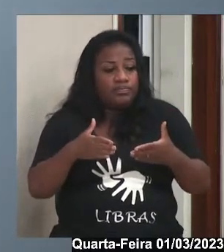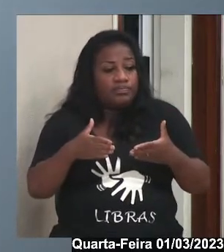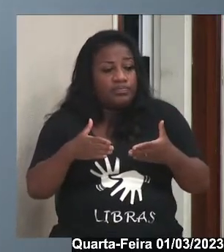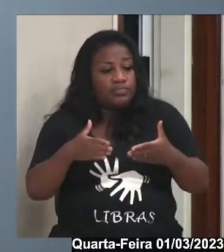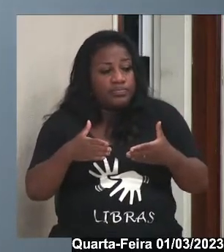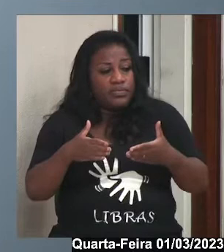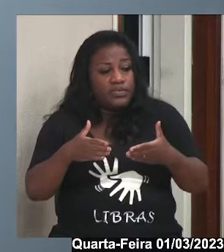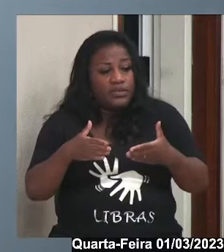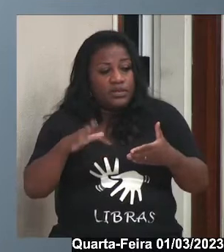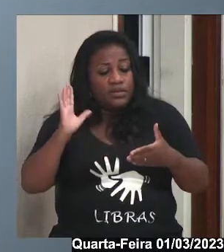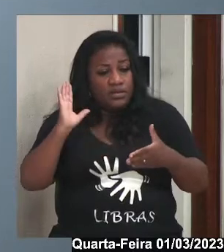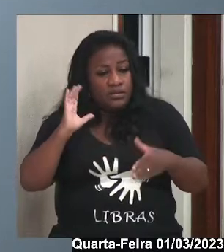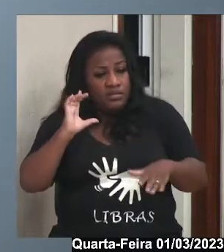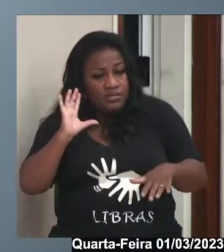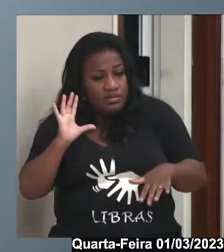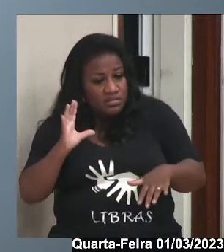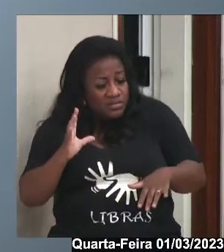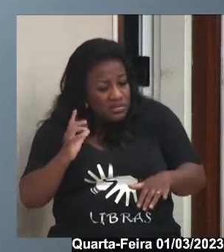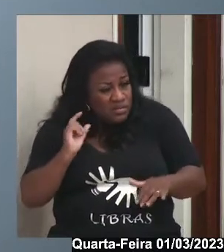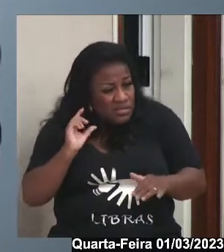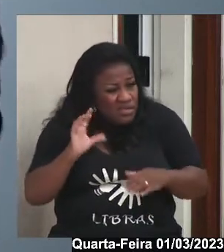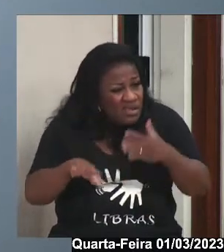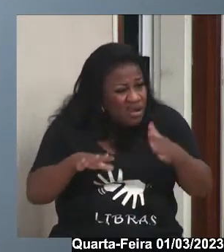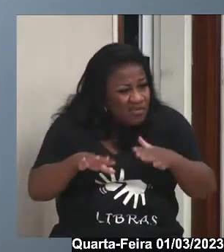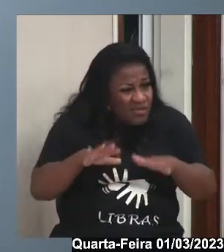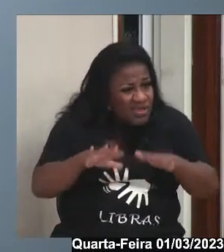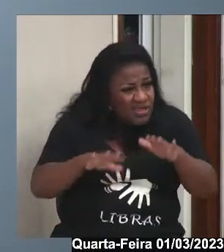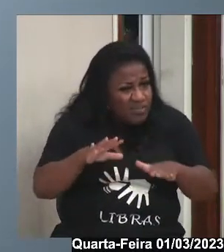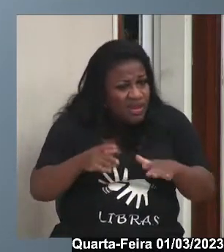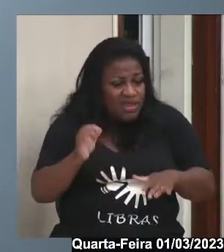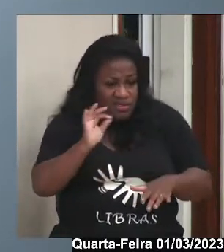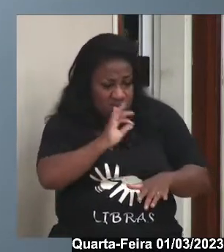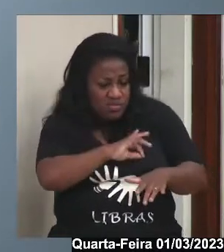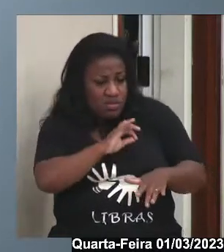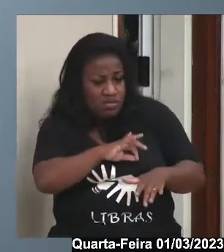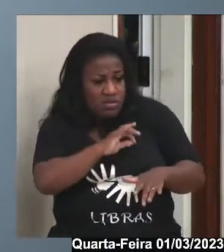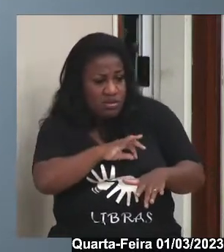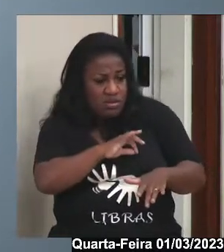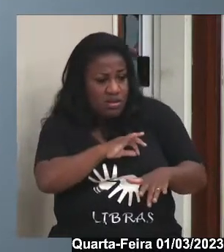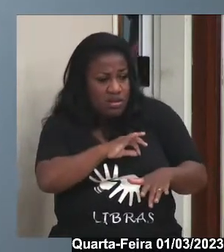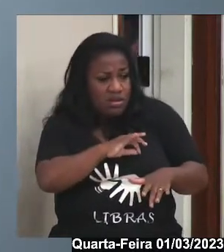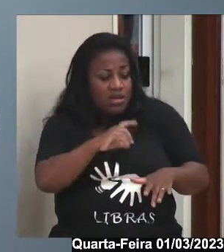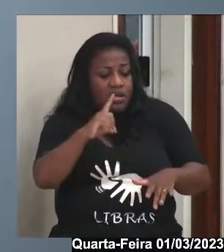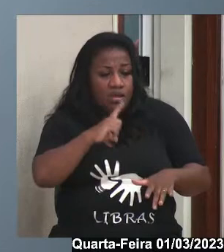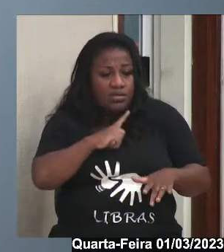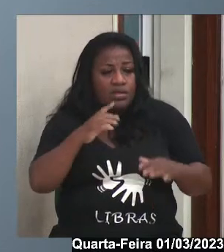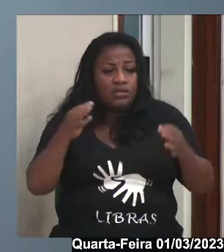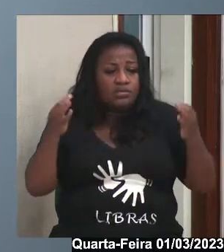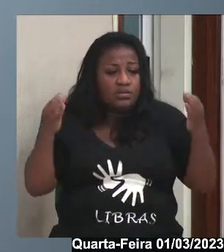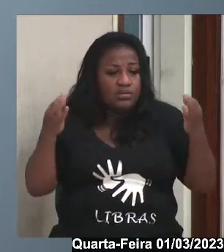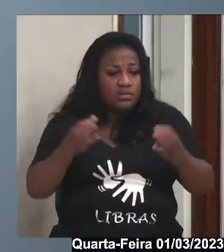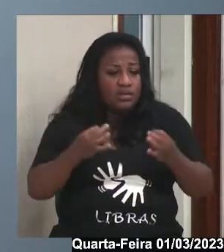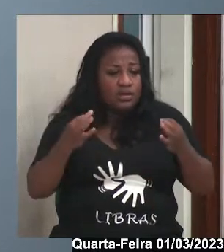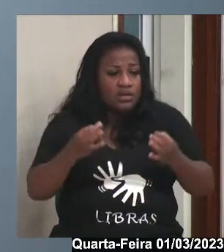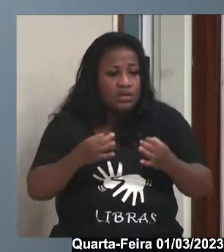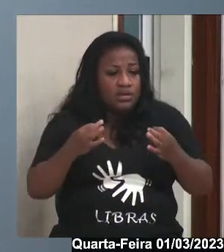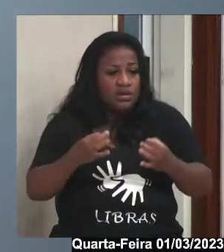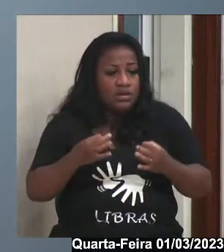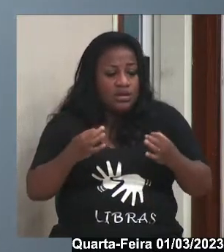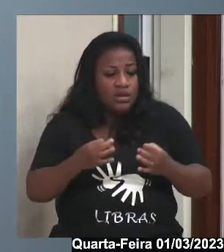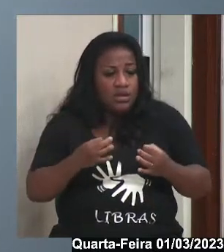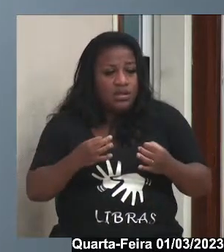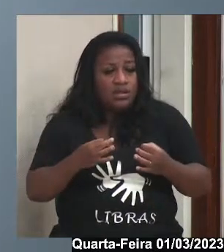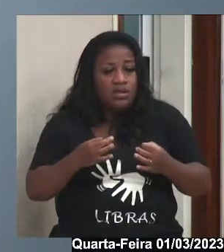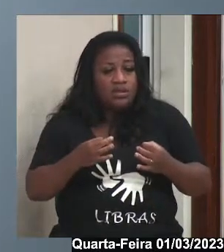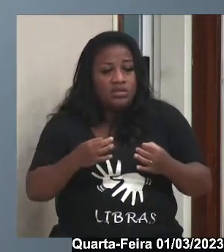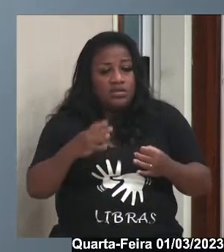salário? Será que o pedreiro que cuida da obra da sua casa vai trabalhar se você não pagar o salário dele, vereador? Eu tenho certeza que não. E é por isso